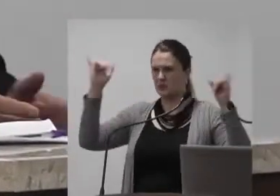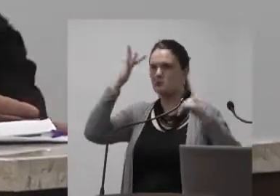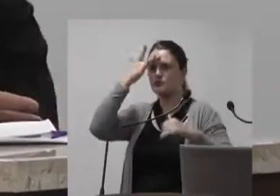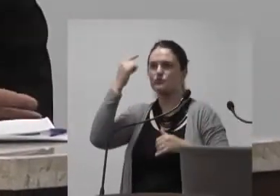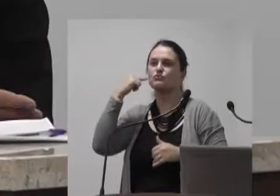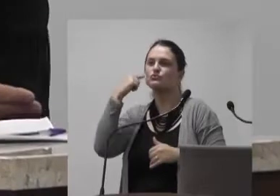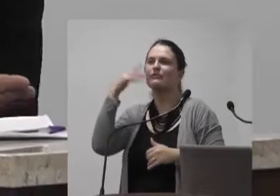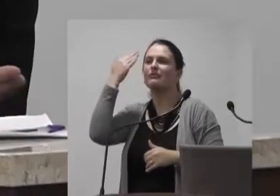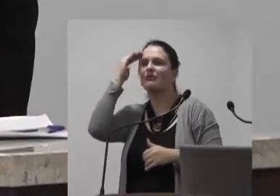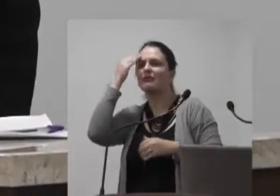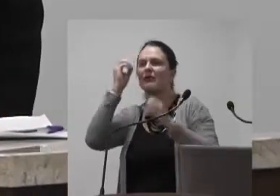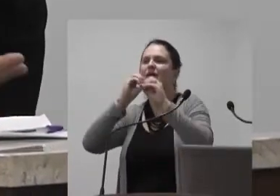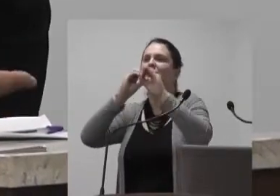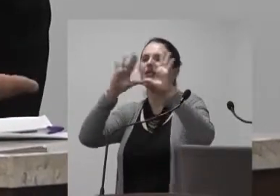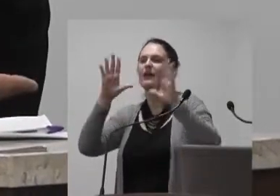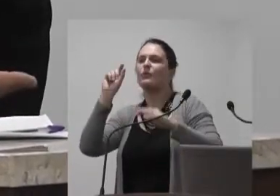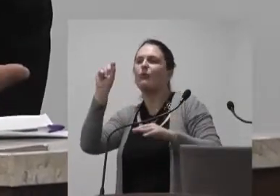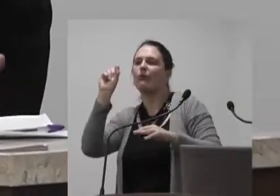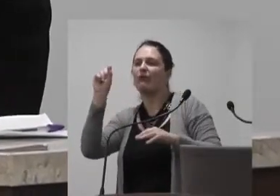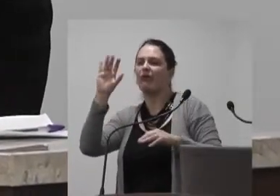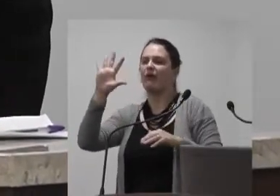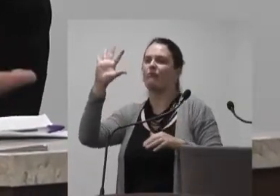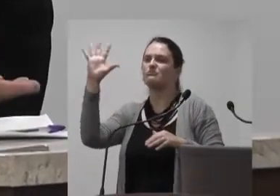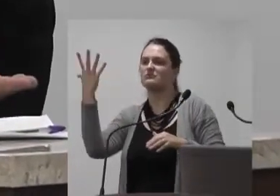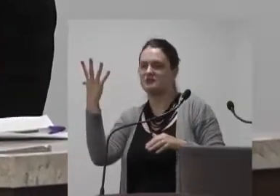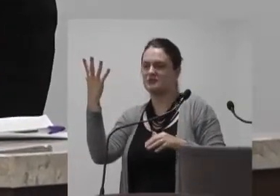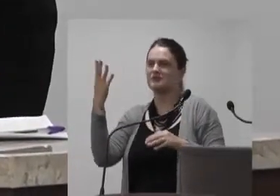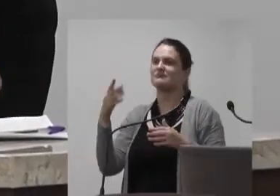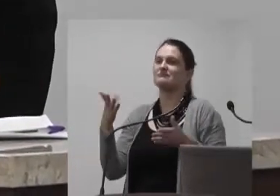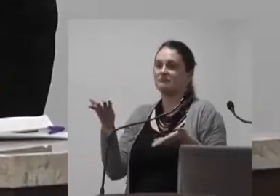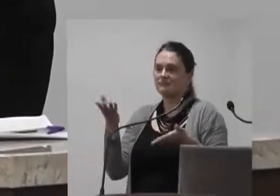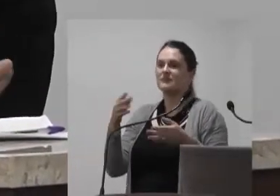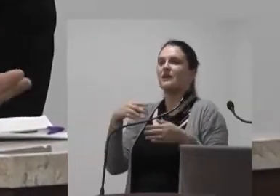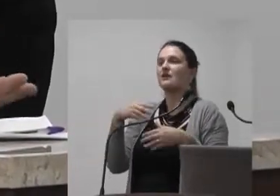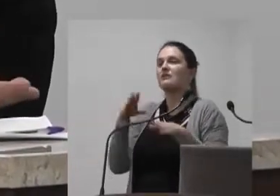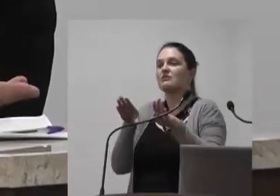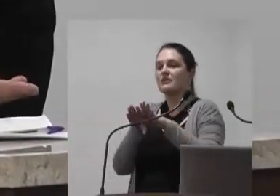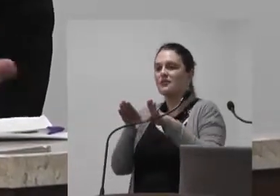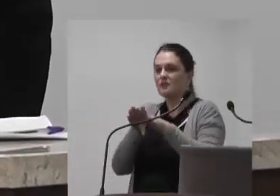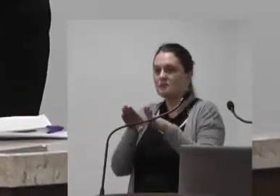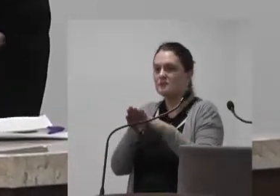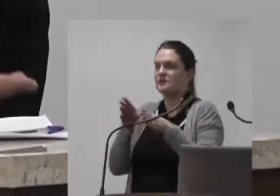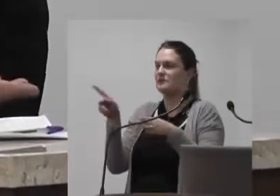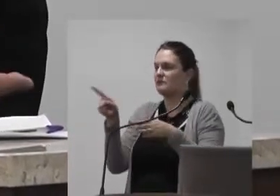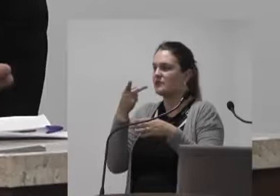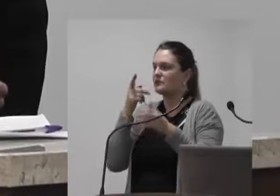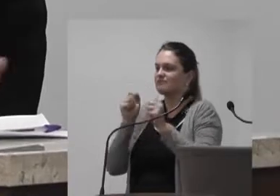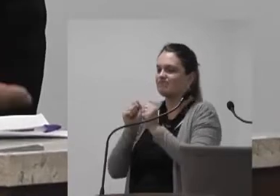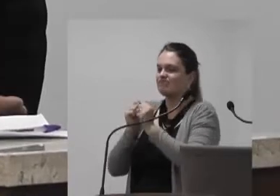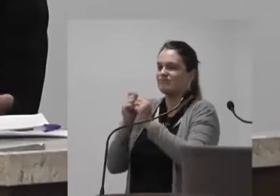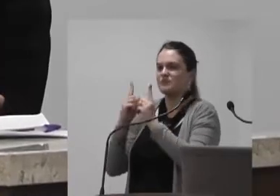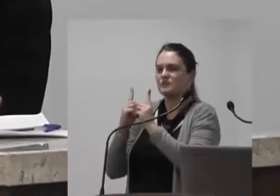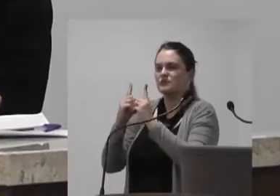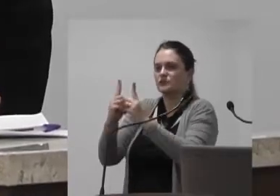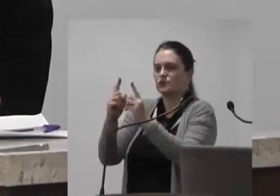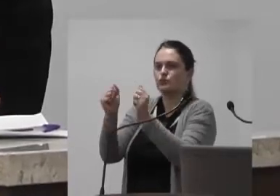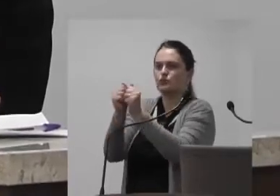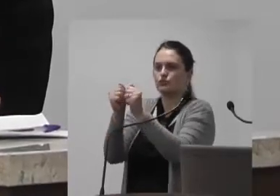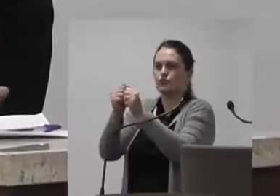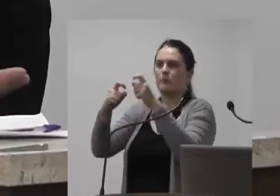enfim, até mesmo, dentro do possível, acompanhamento